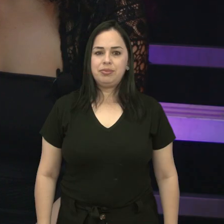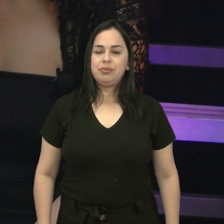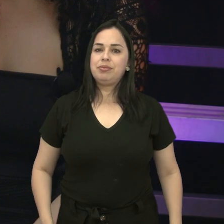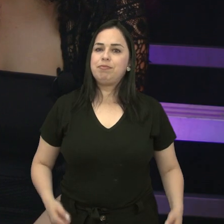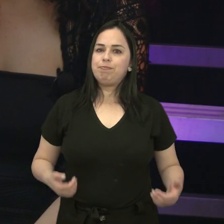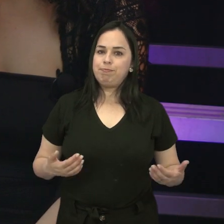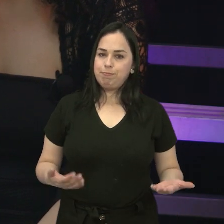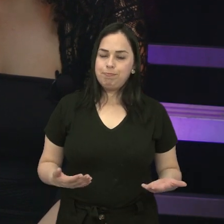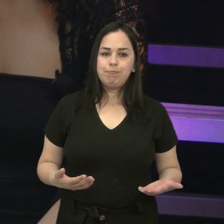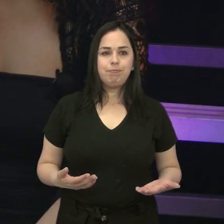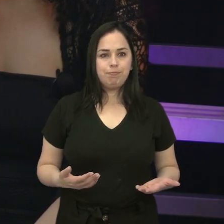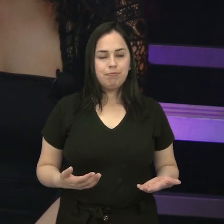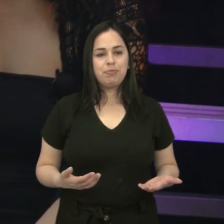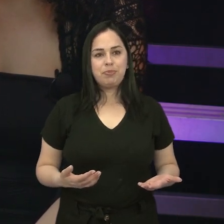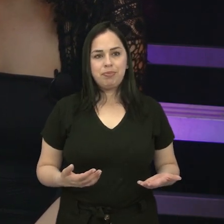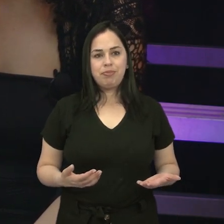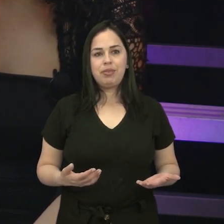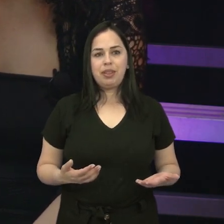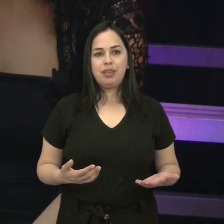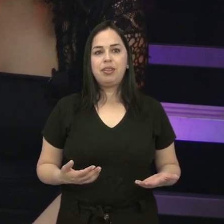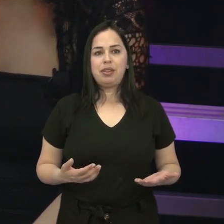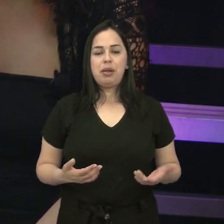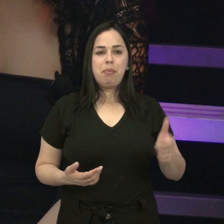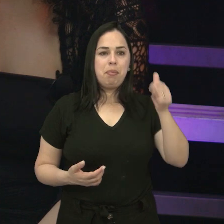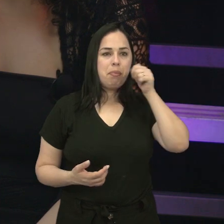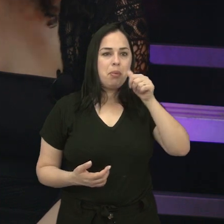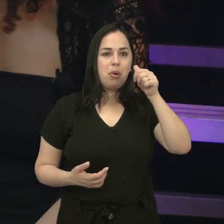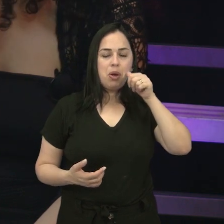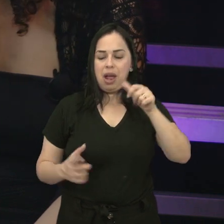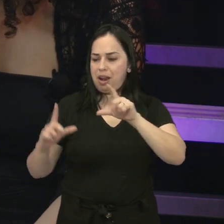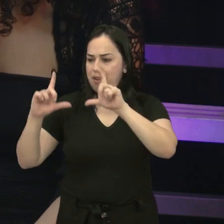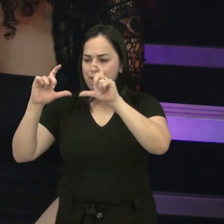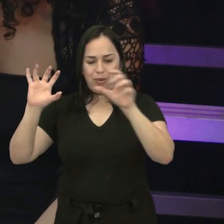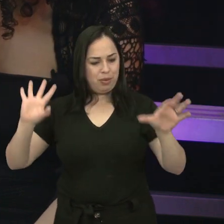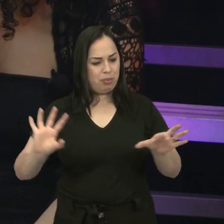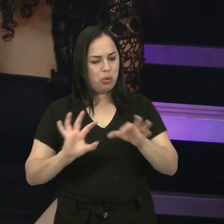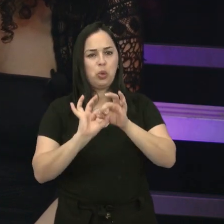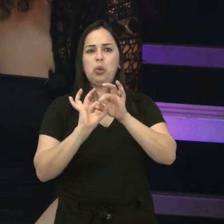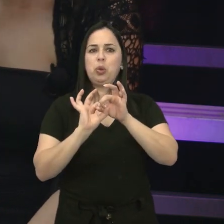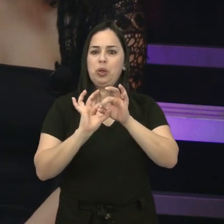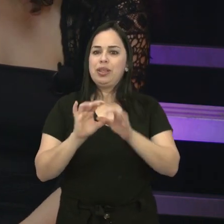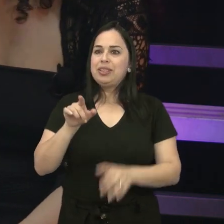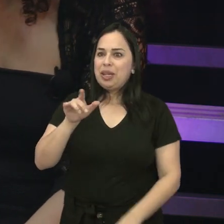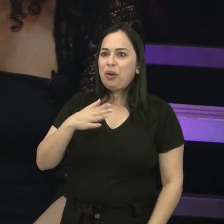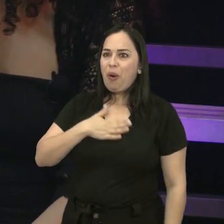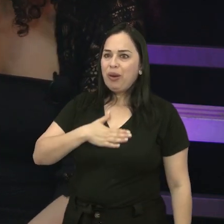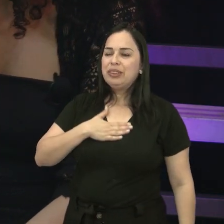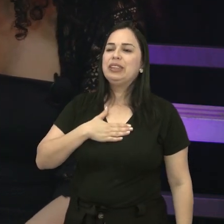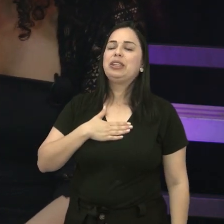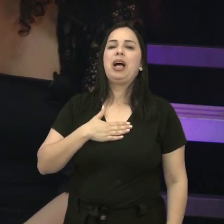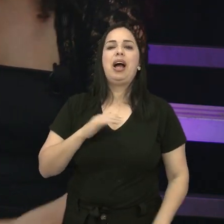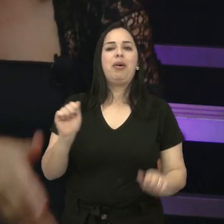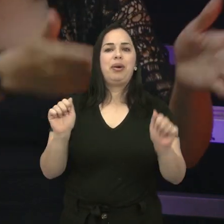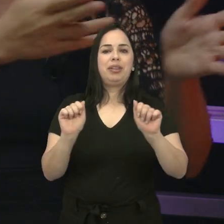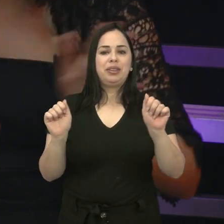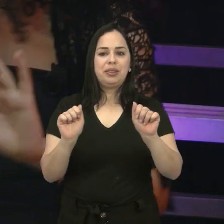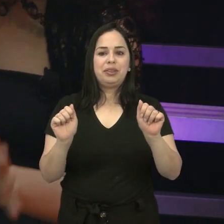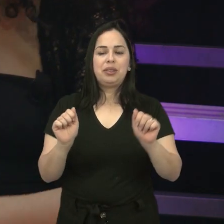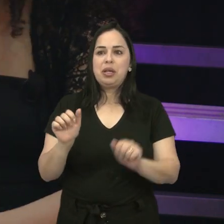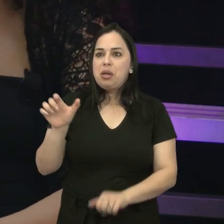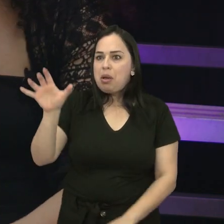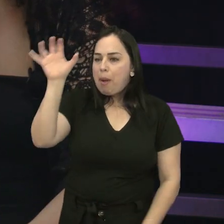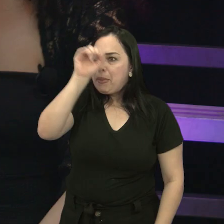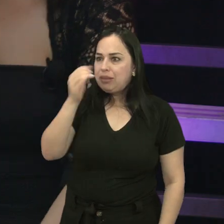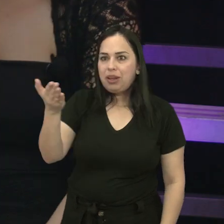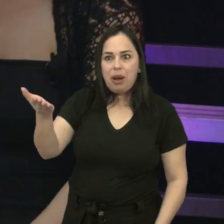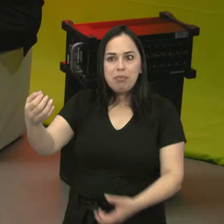Já vi que essa conexão entre mulheres e fotografia é uma coisa que você gosta bastante. Gosto muito, Thiago. E aprendi muito com a Nadine